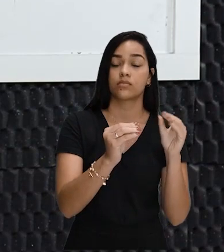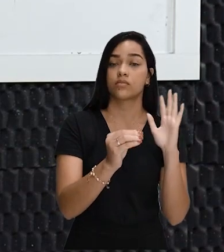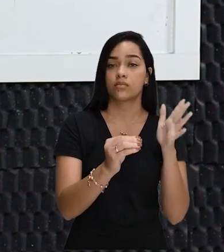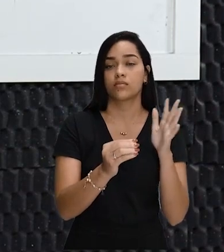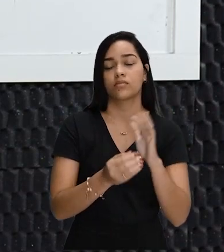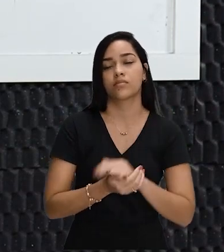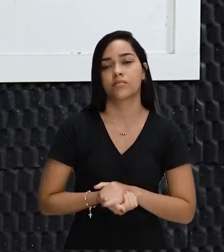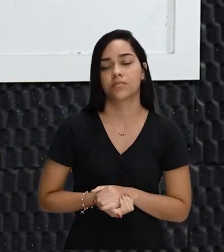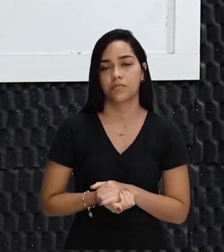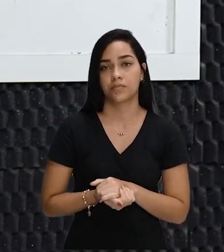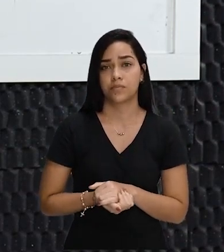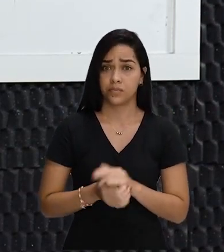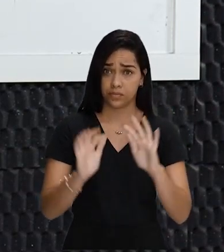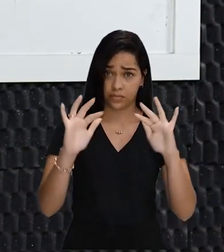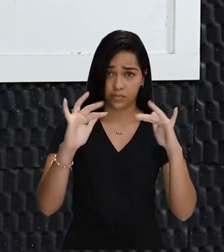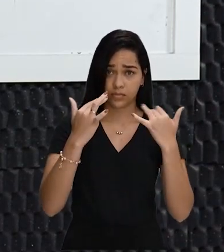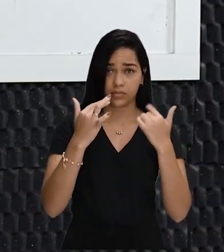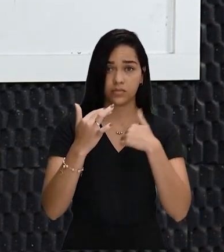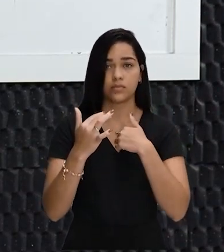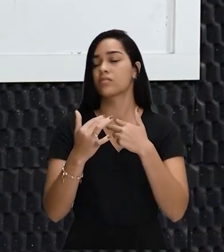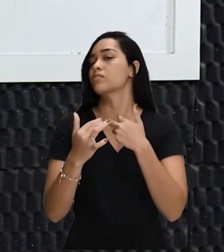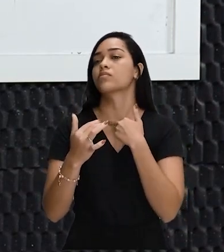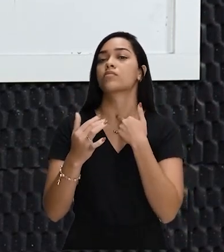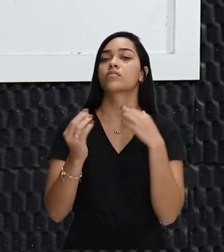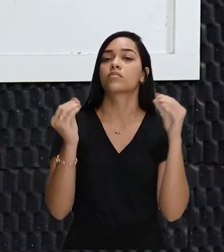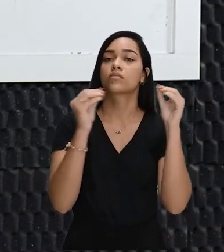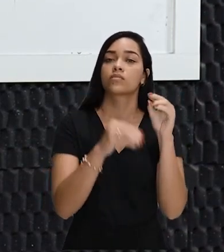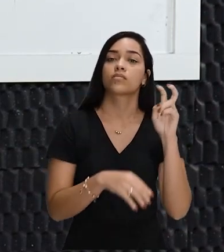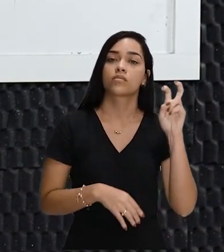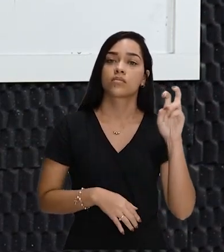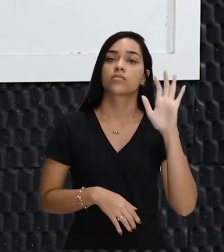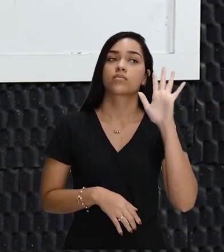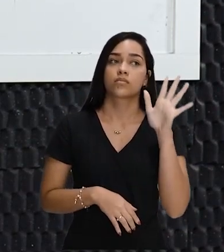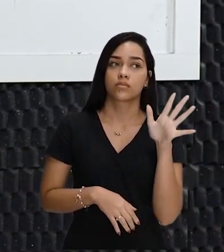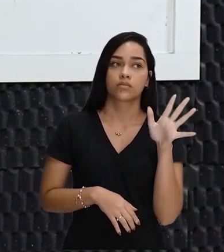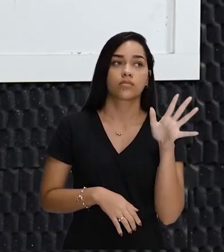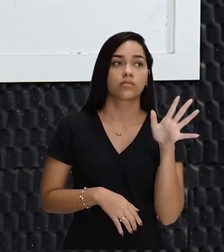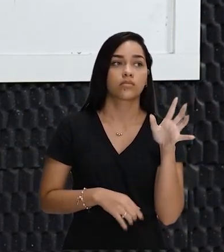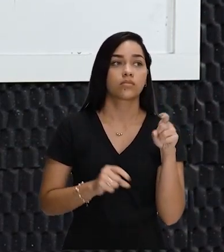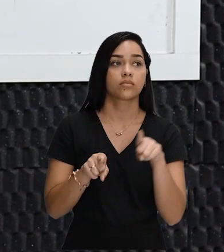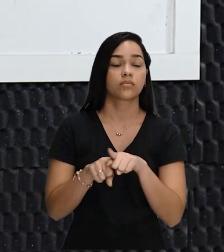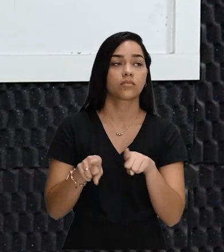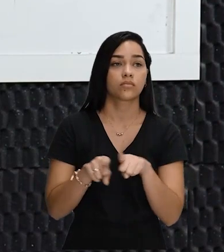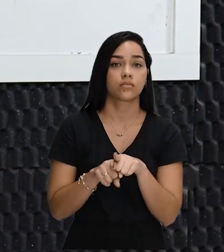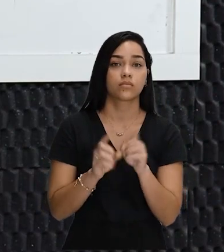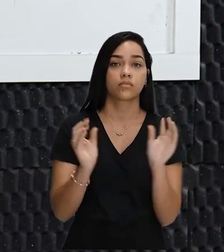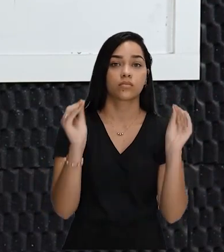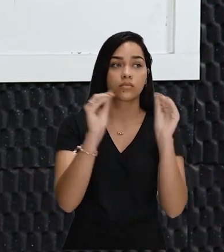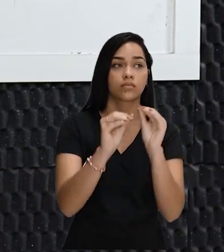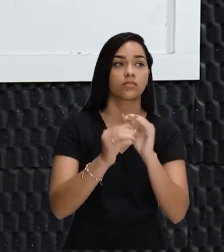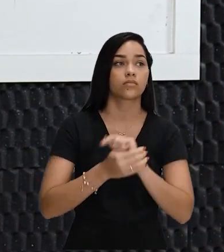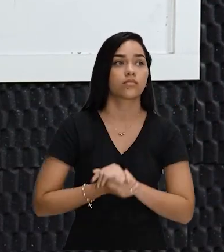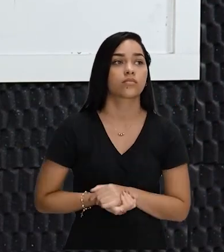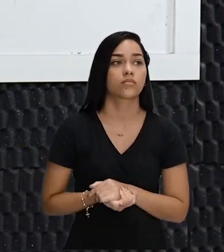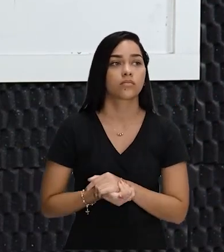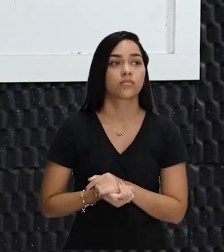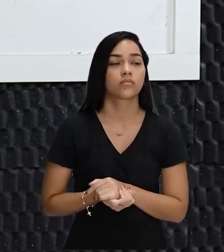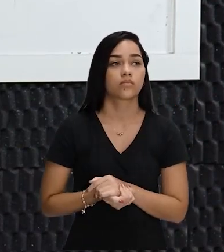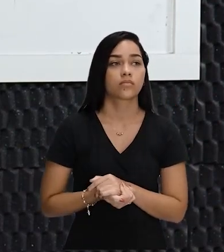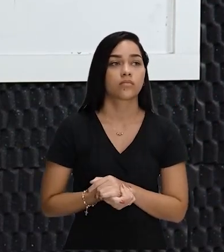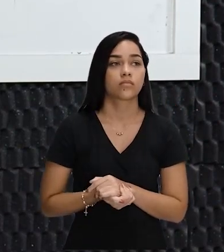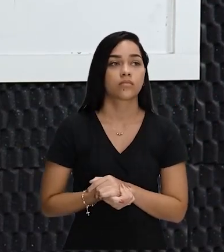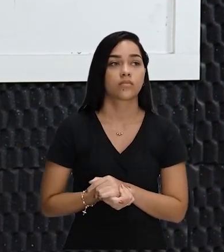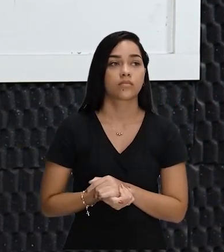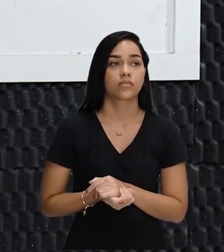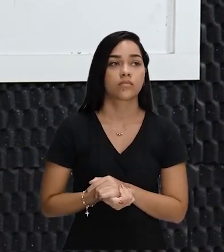aqui Veja só eu não posso colocar os cinco que já está aqui nem um elemento que eu coloquei aqui ó então eu vou